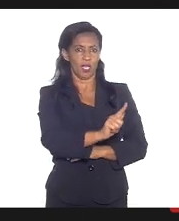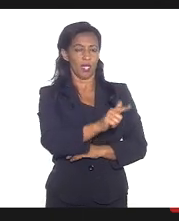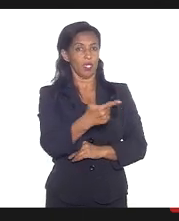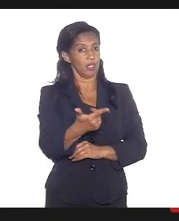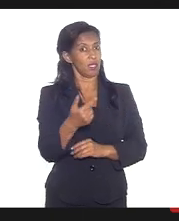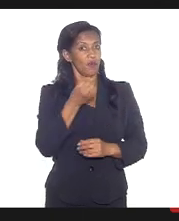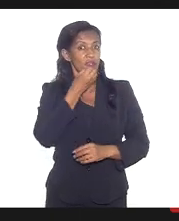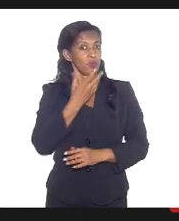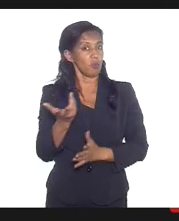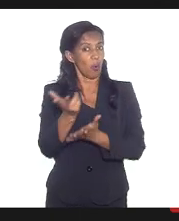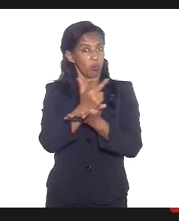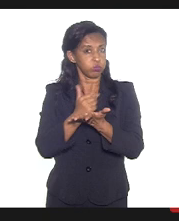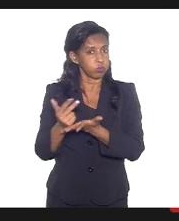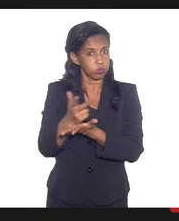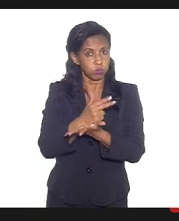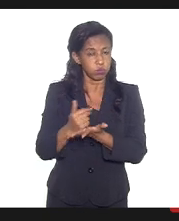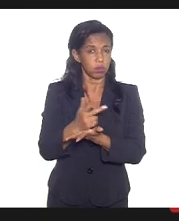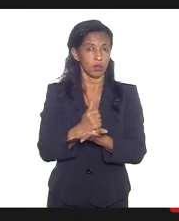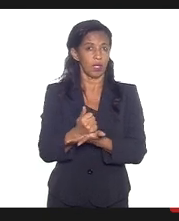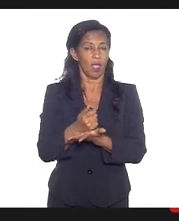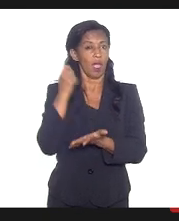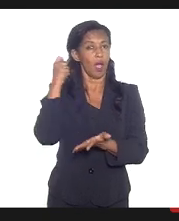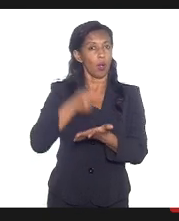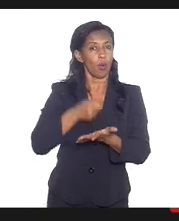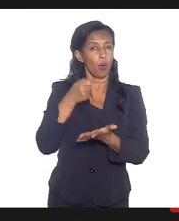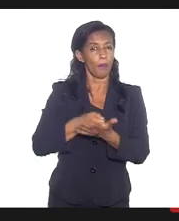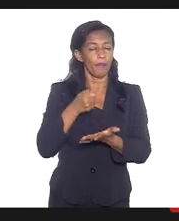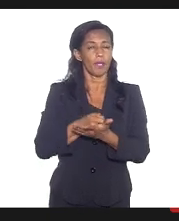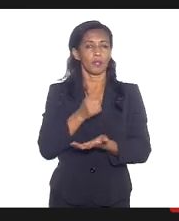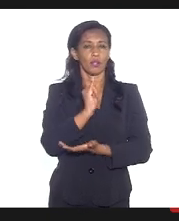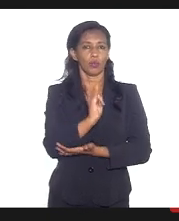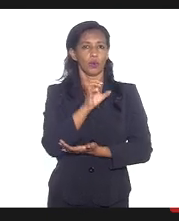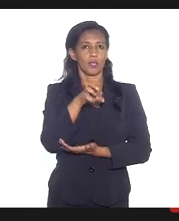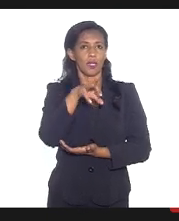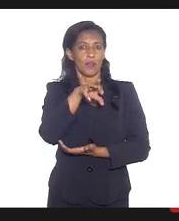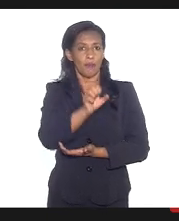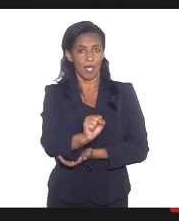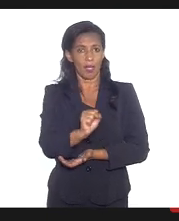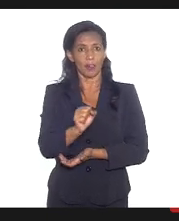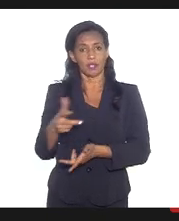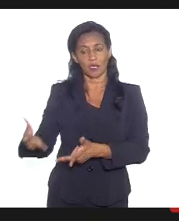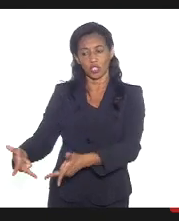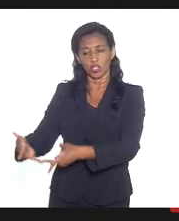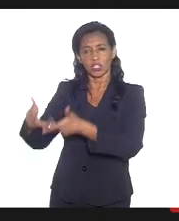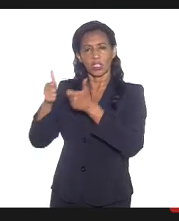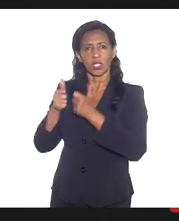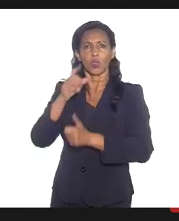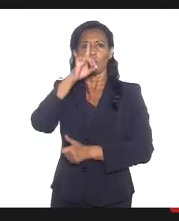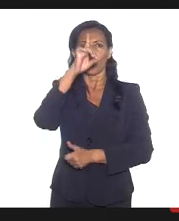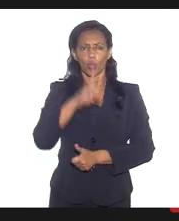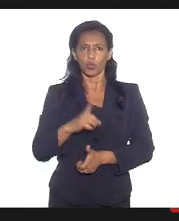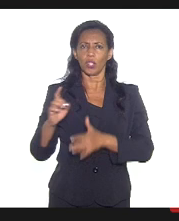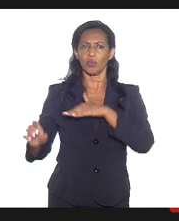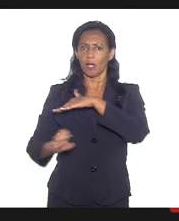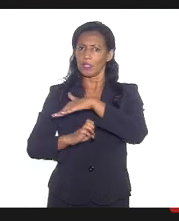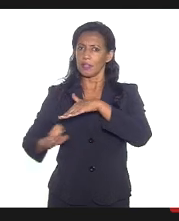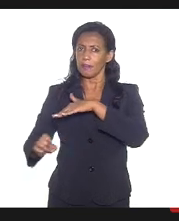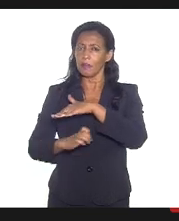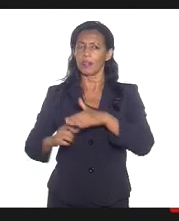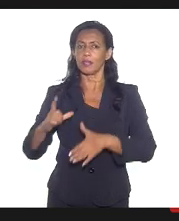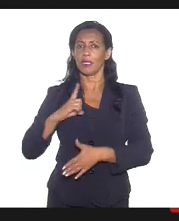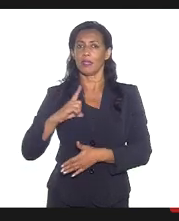né, a cobrança do ICMS na extração com direito, né, às empresas a manterem o crédito,